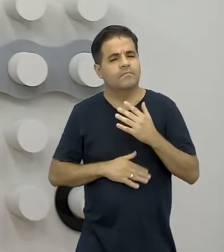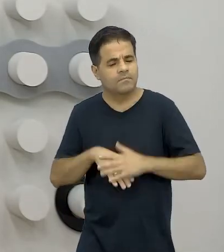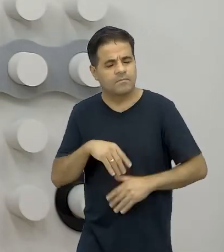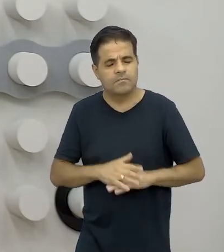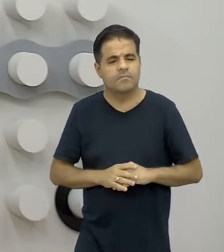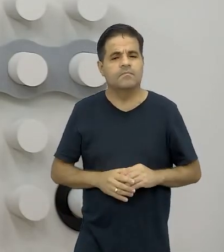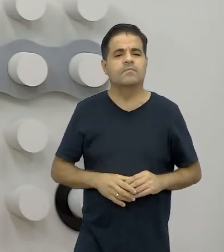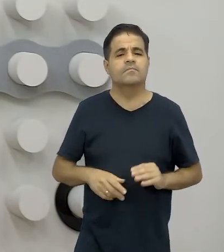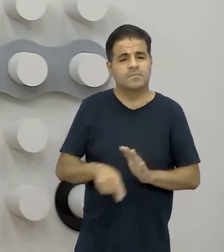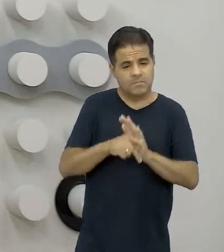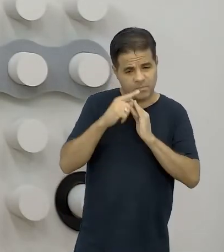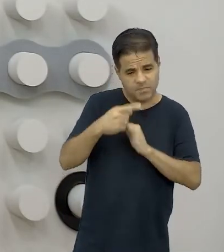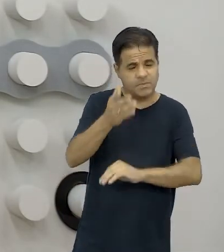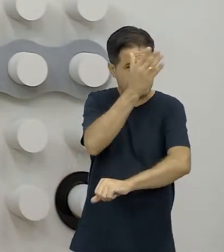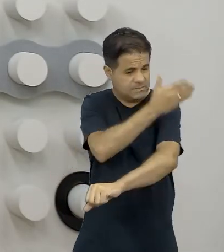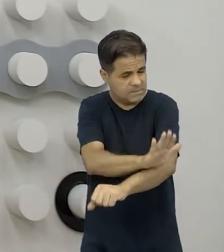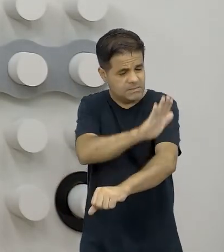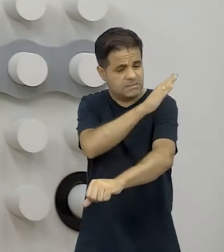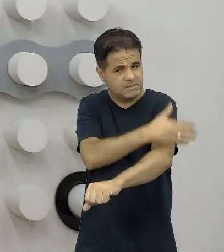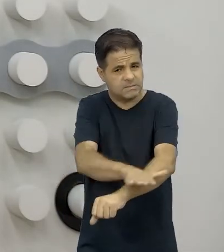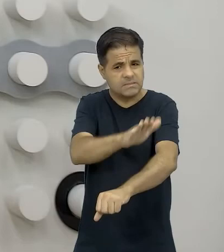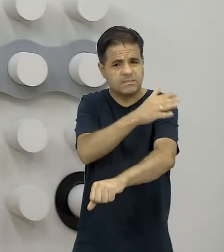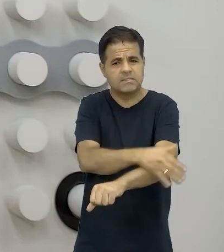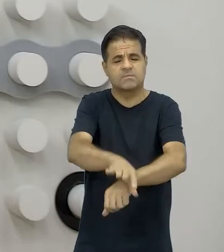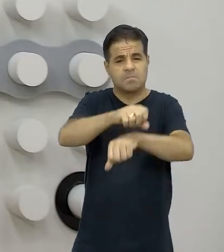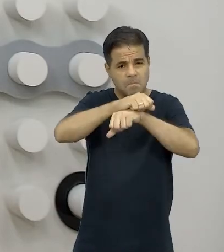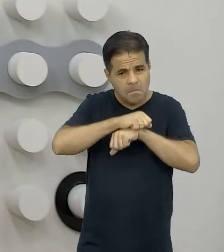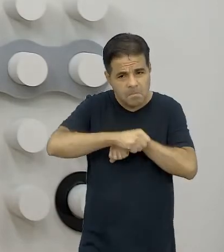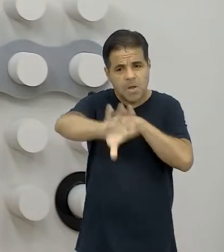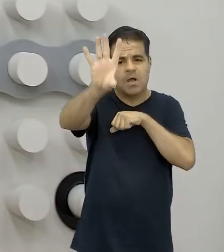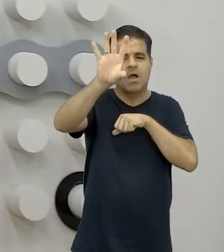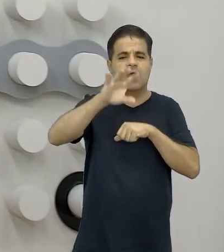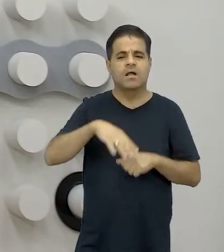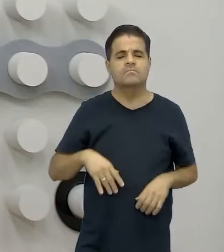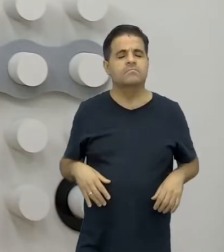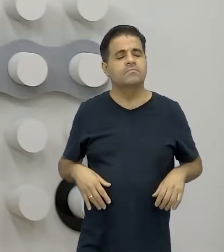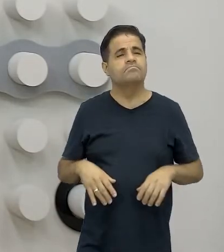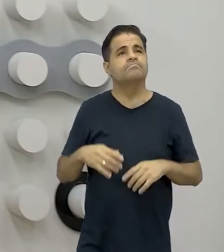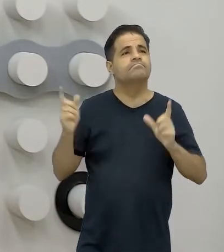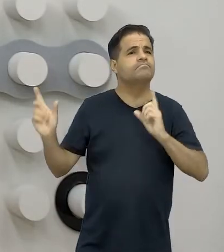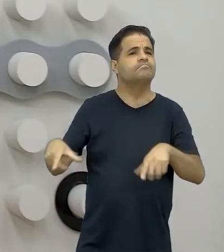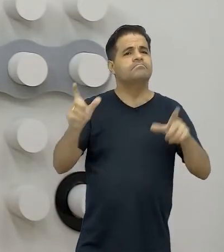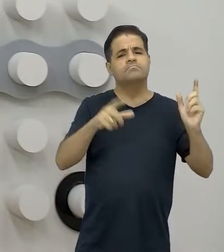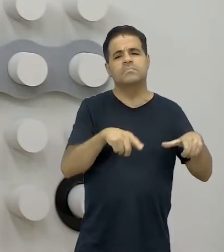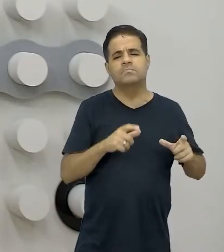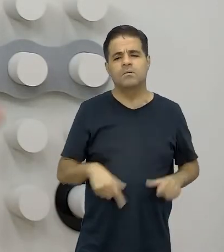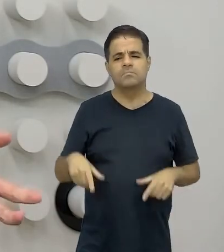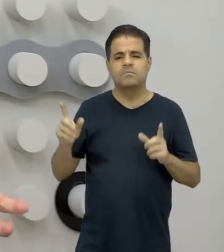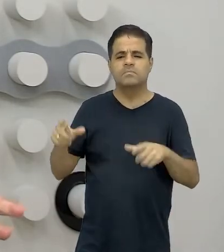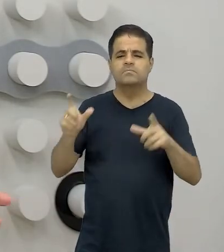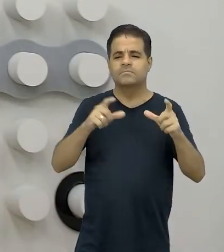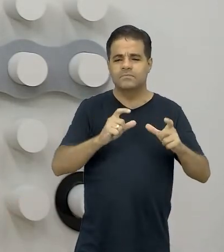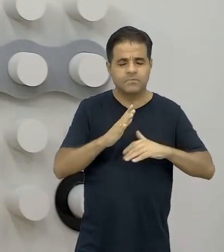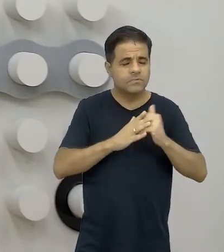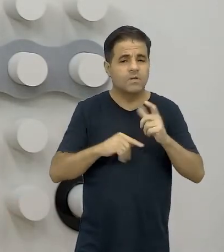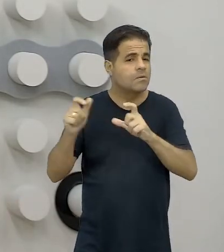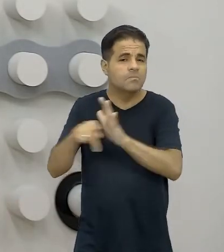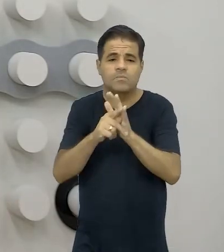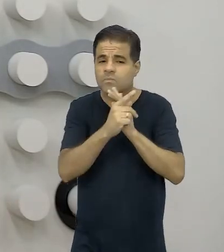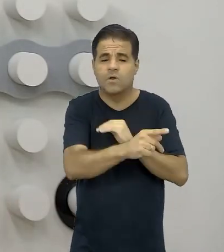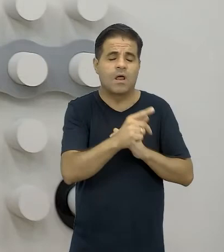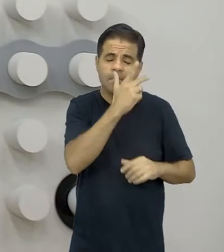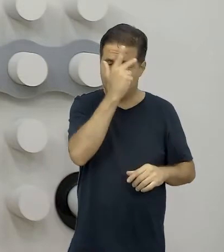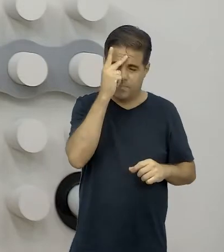esse próprio exercício dá um pouco a dimensão de como que esses lugares eles não são fixos, né? As pessoas